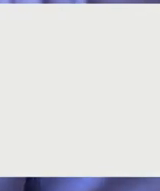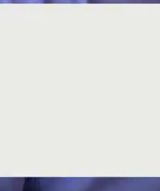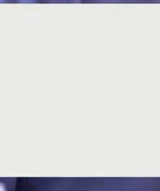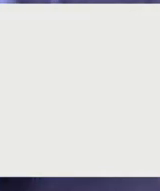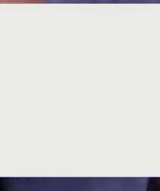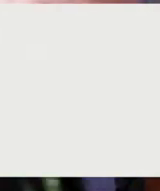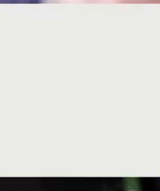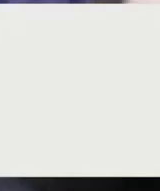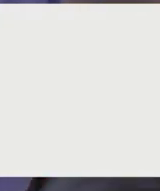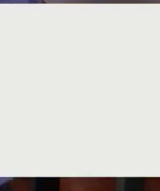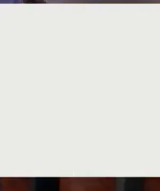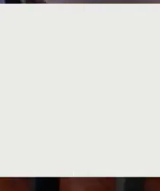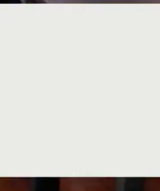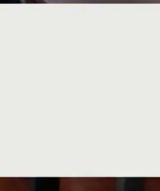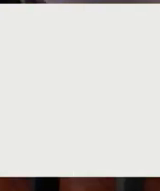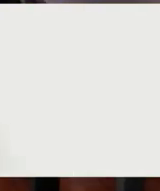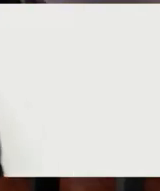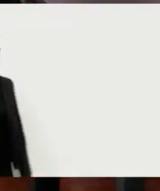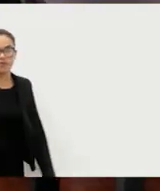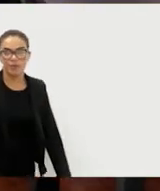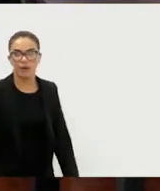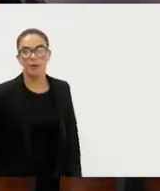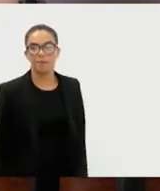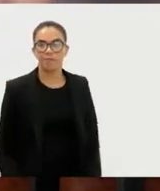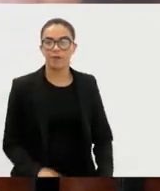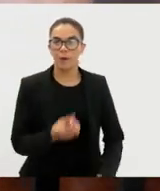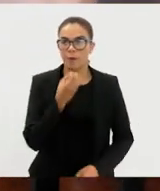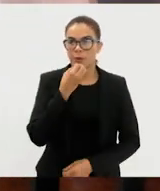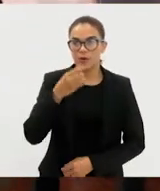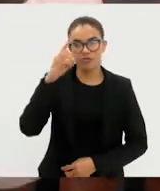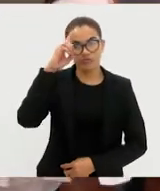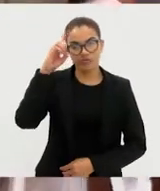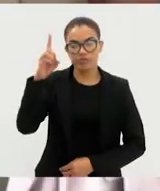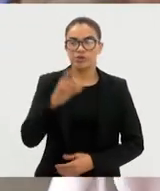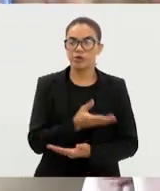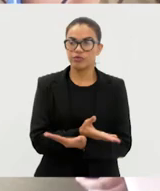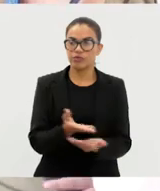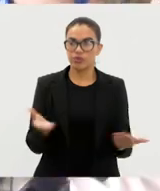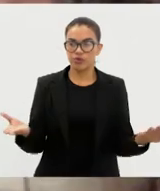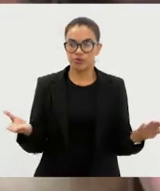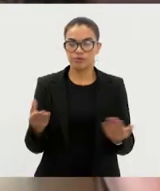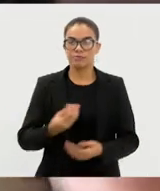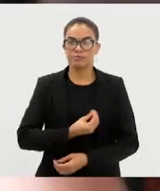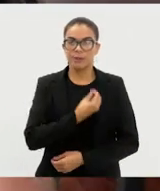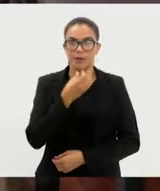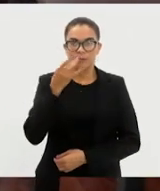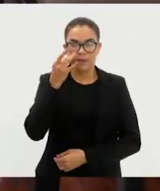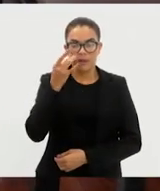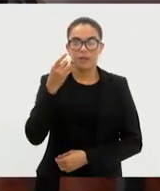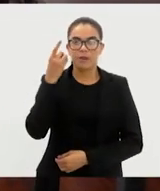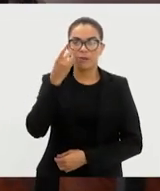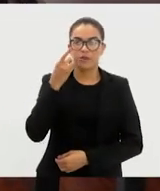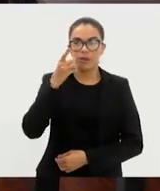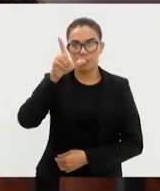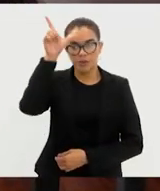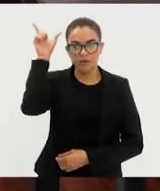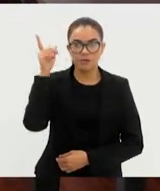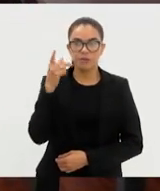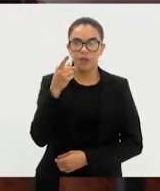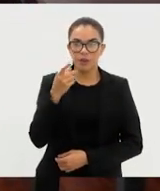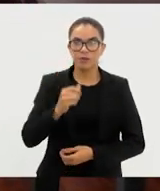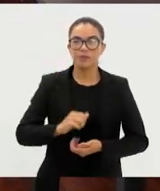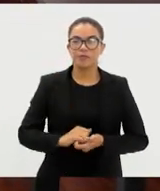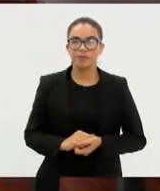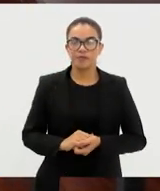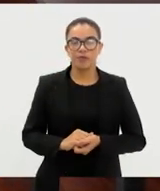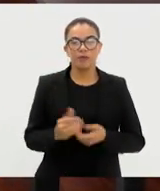Bom dia a todos e a todas. Registrando aqui a presença do deputado Luiz Paulo, deputado Tandi. Vamos